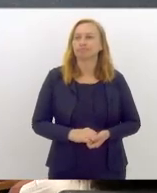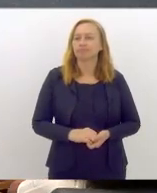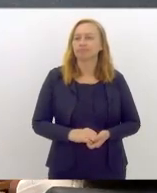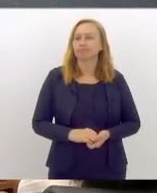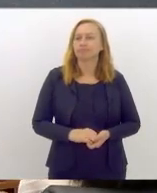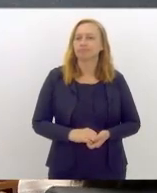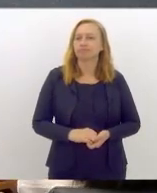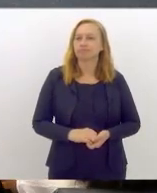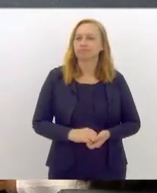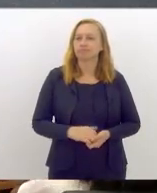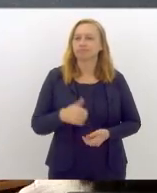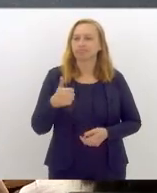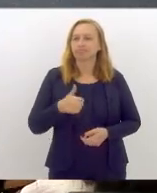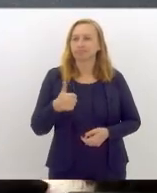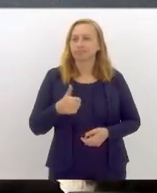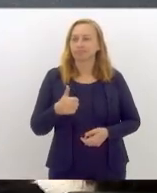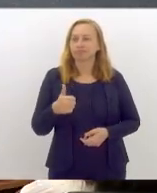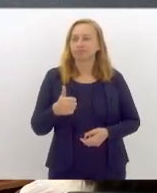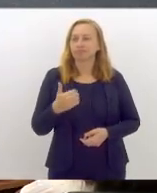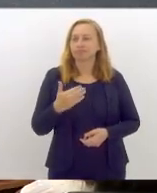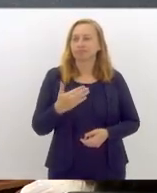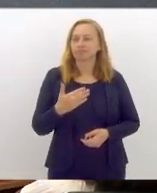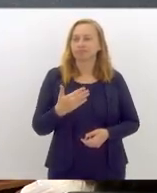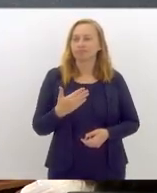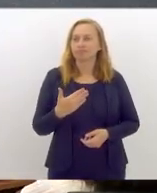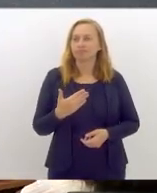é primeiramente a equipe de